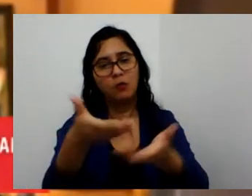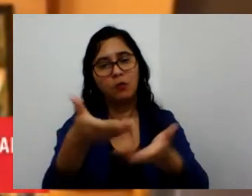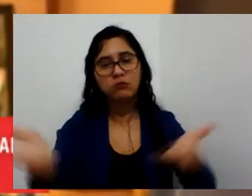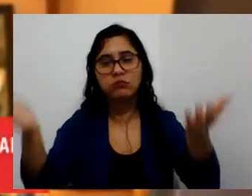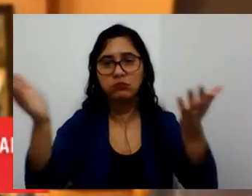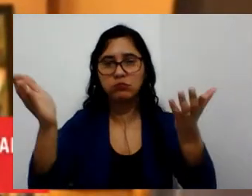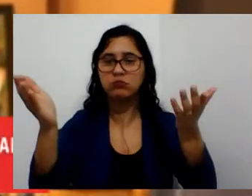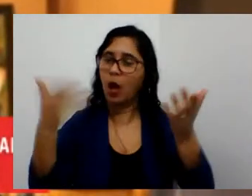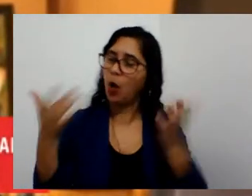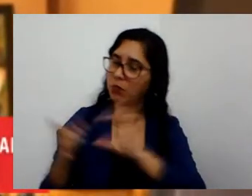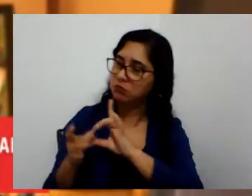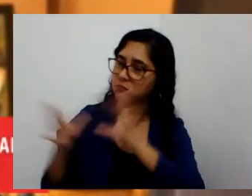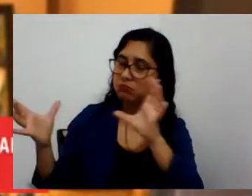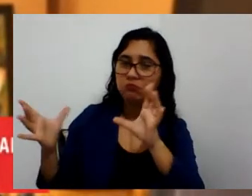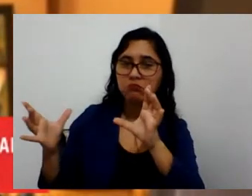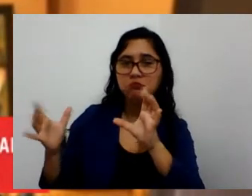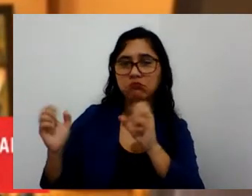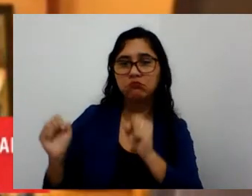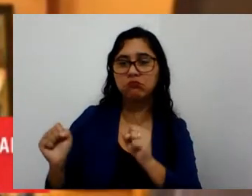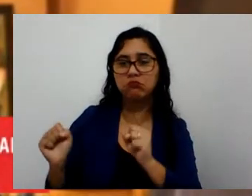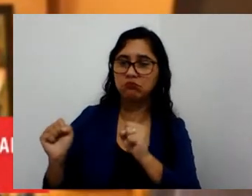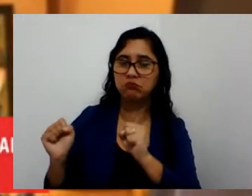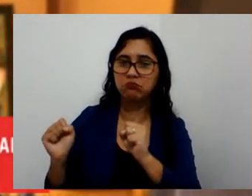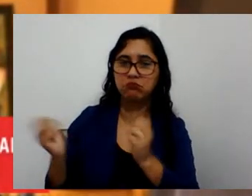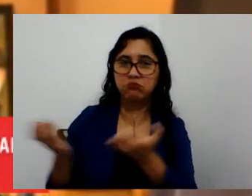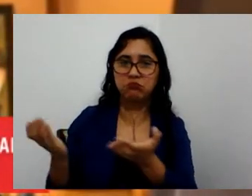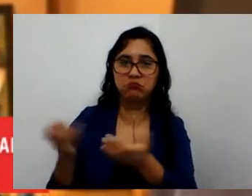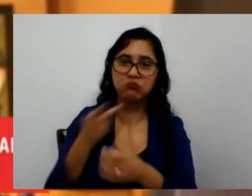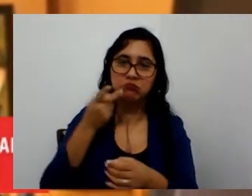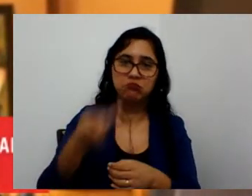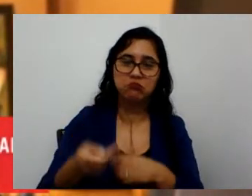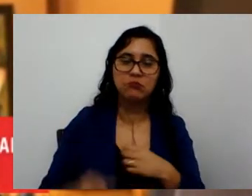Eu dou a vocês a oportunidade de fazê-lo agora.